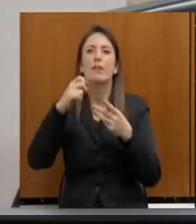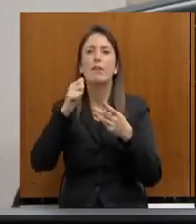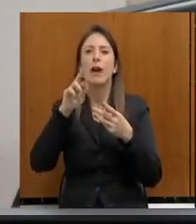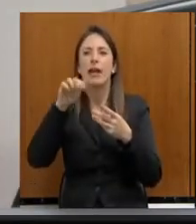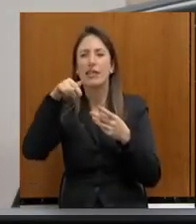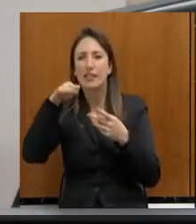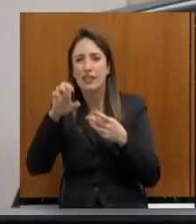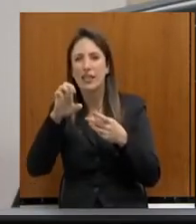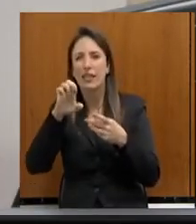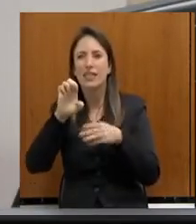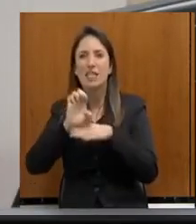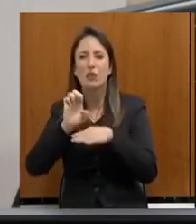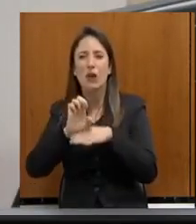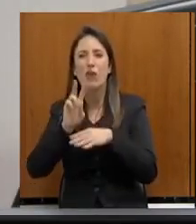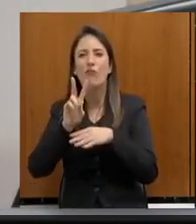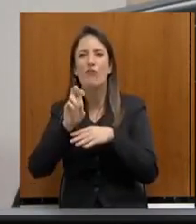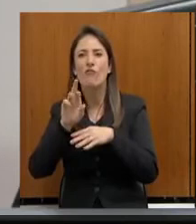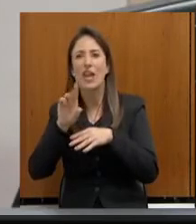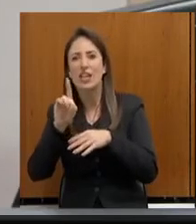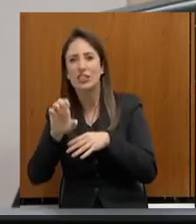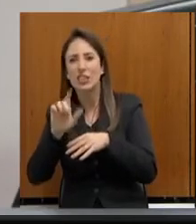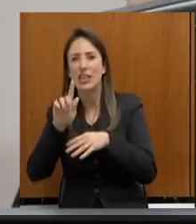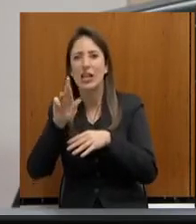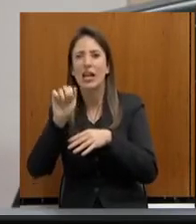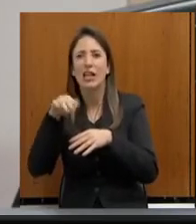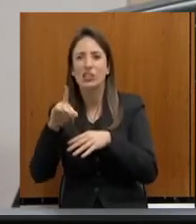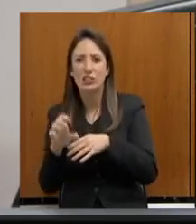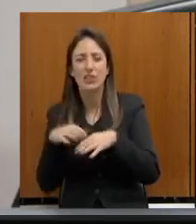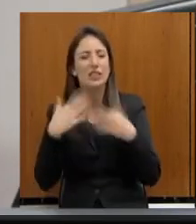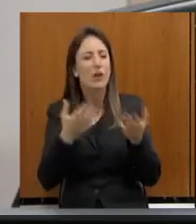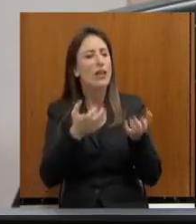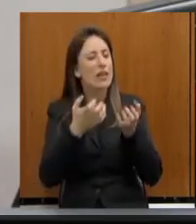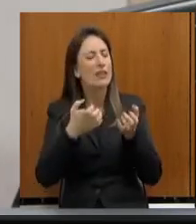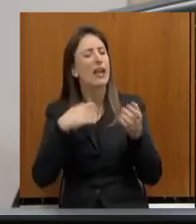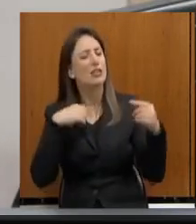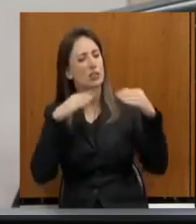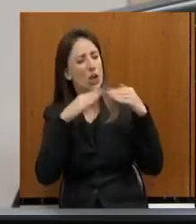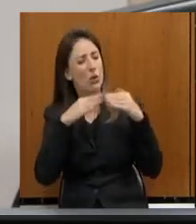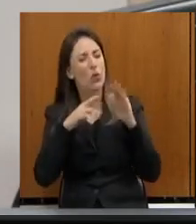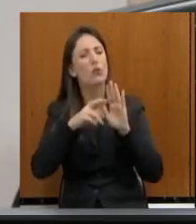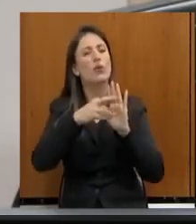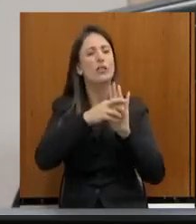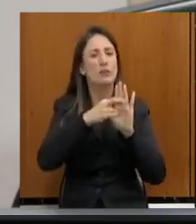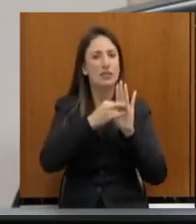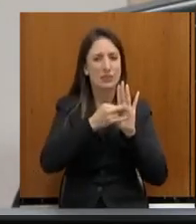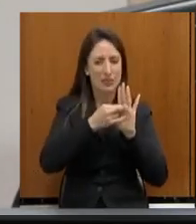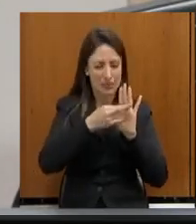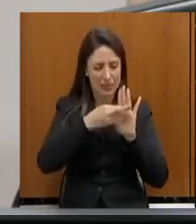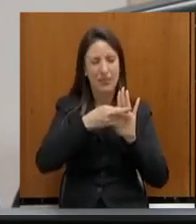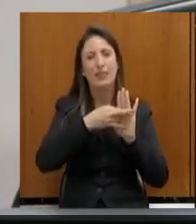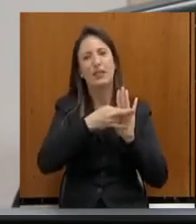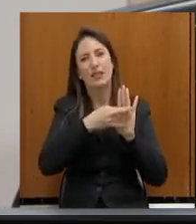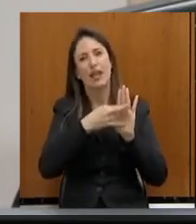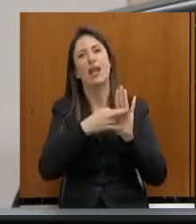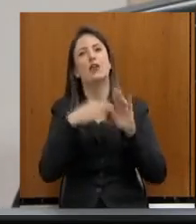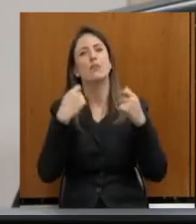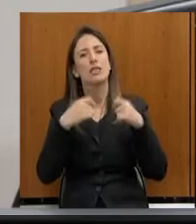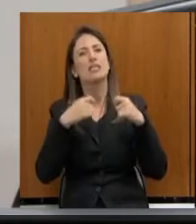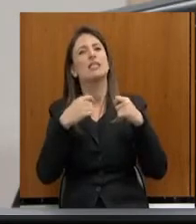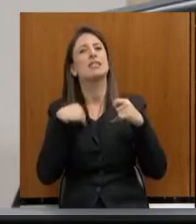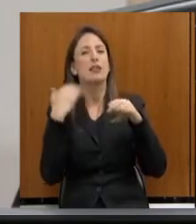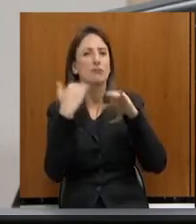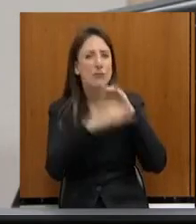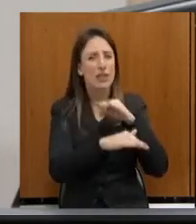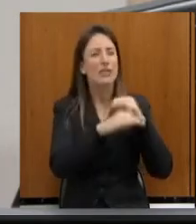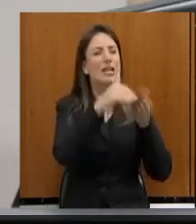Grande o requerimento de autoria do deputado André Quintão requer de acordo com o Regimento Interno sendo encaminhado à secretaria de estado de meio ambiente desenvolvimento sustentável